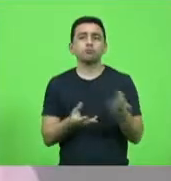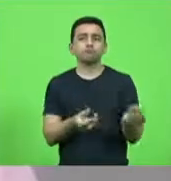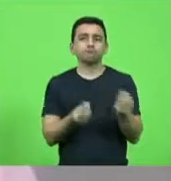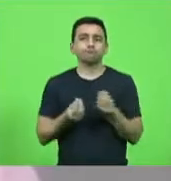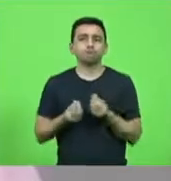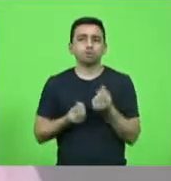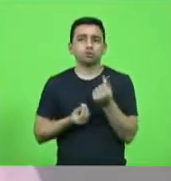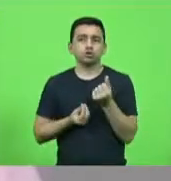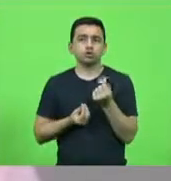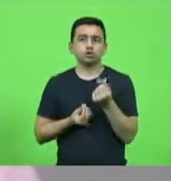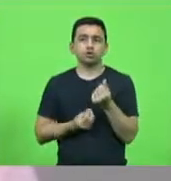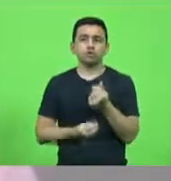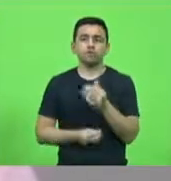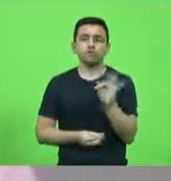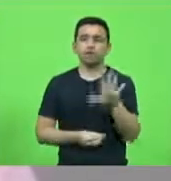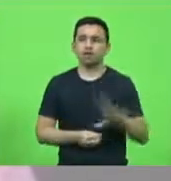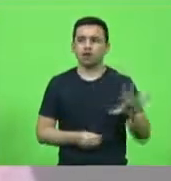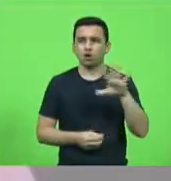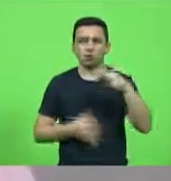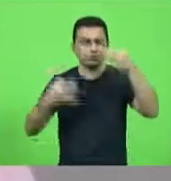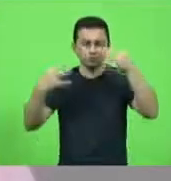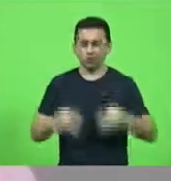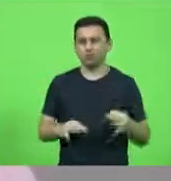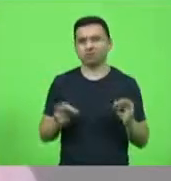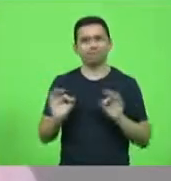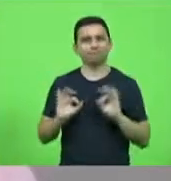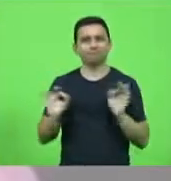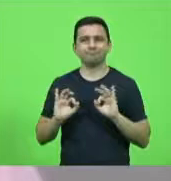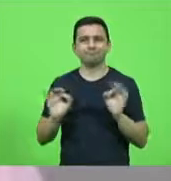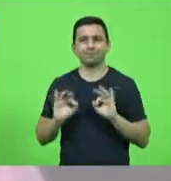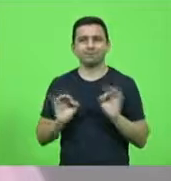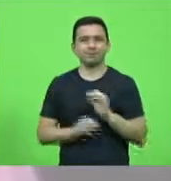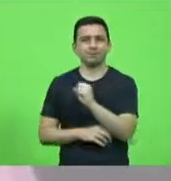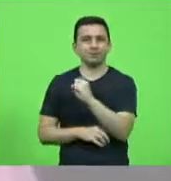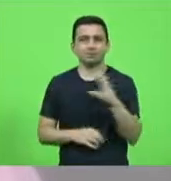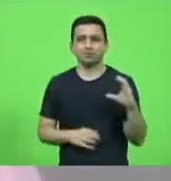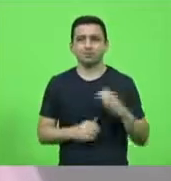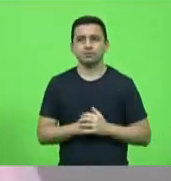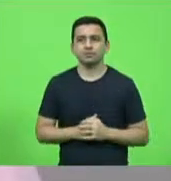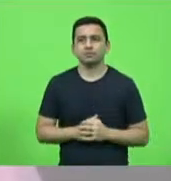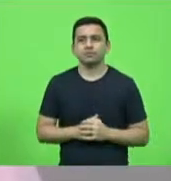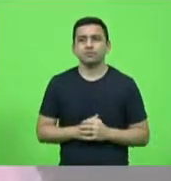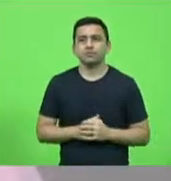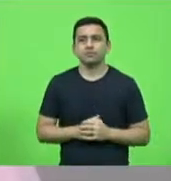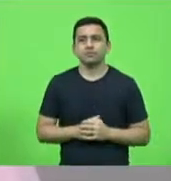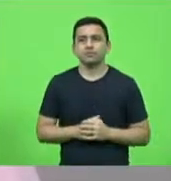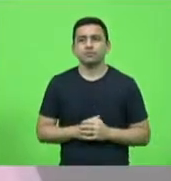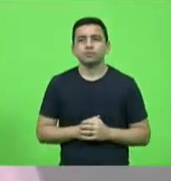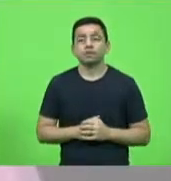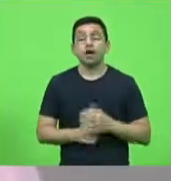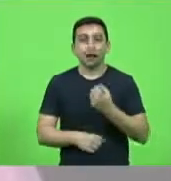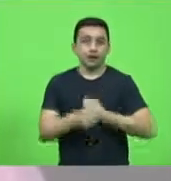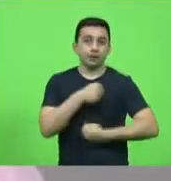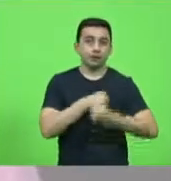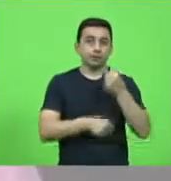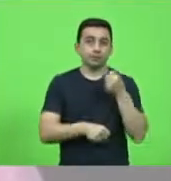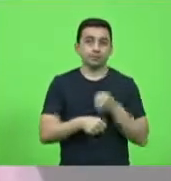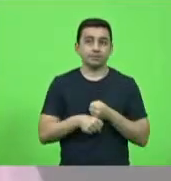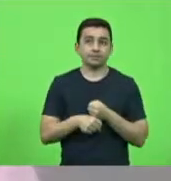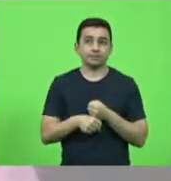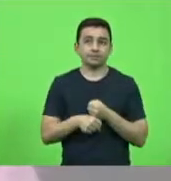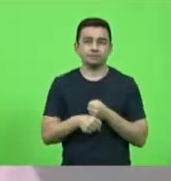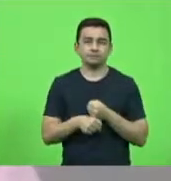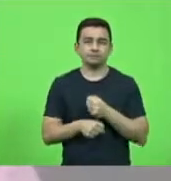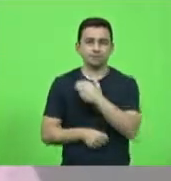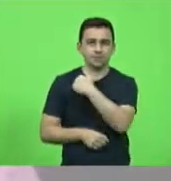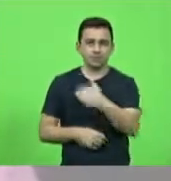recursos federais. Isso não é justo com os catarinenses. E no ano passado, quando o